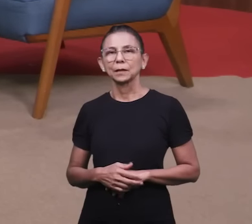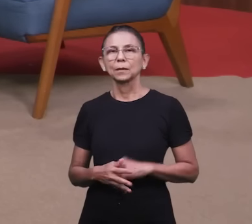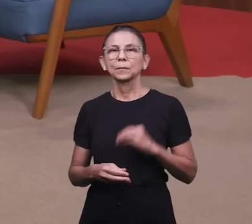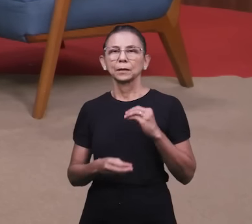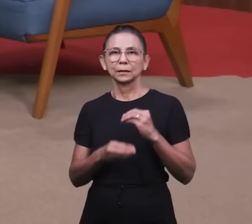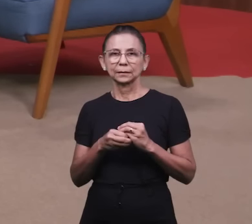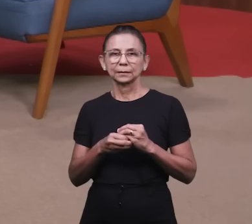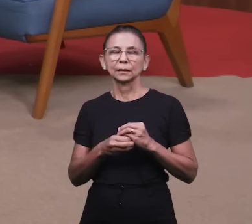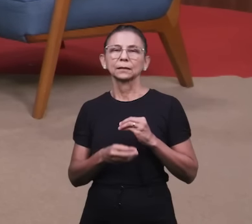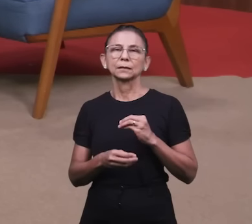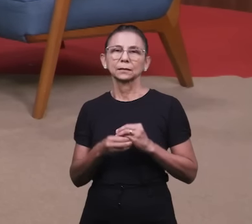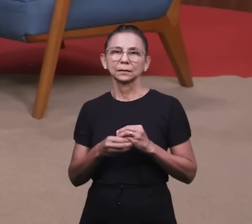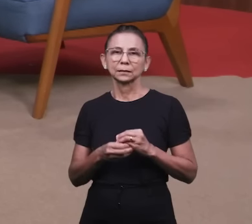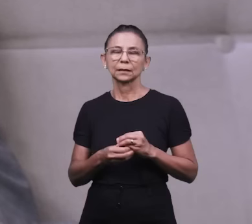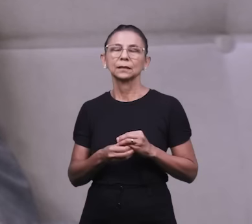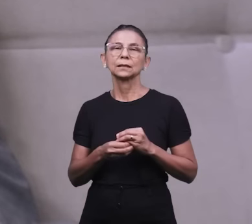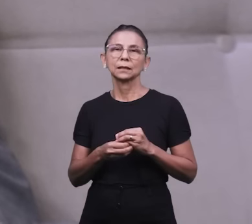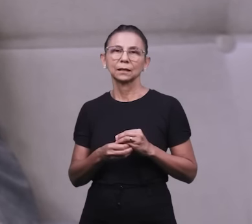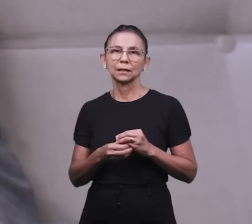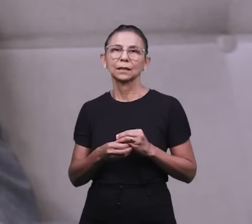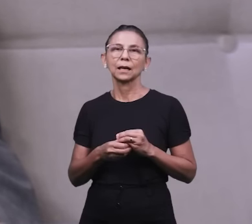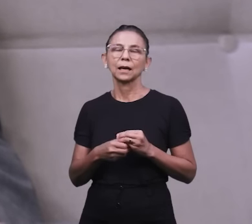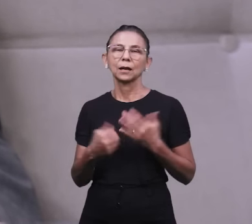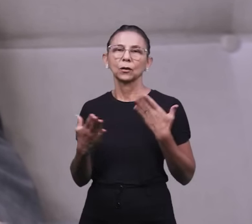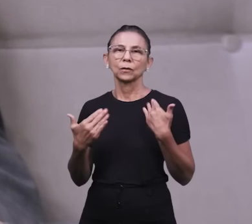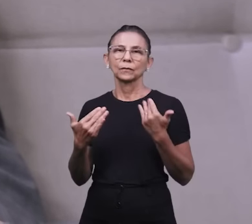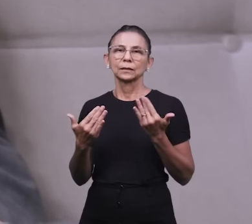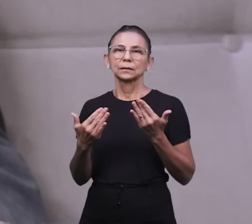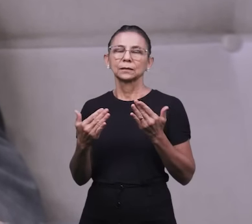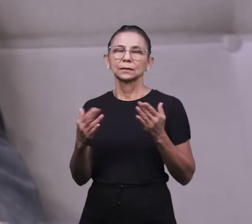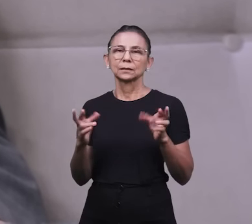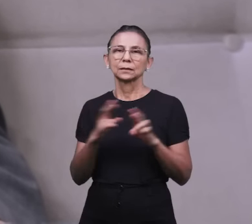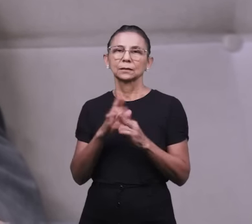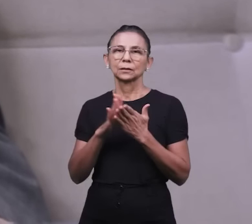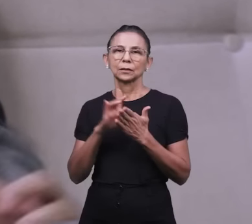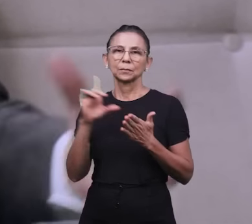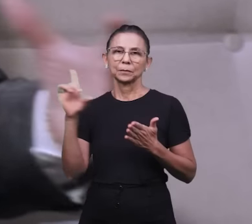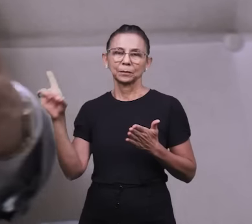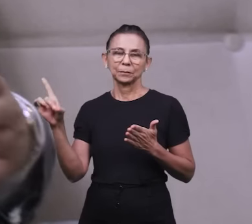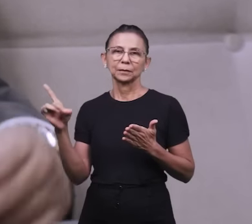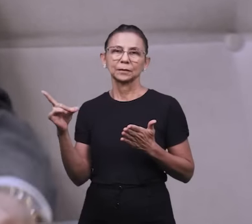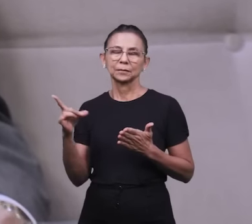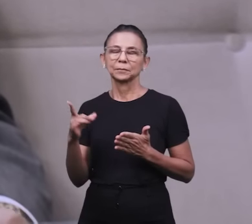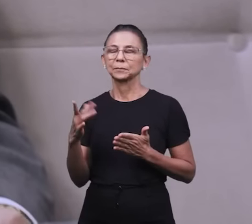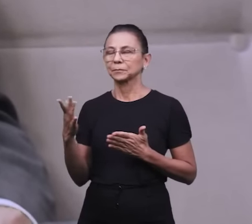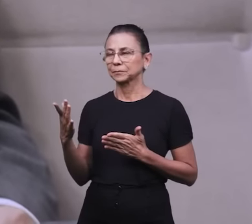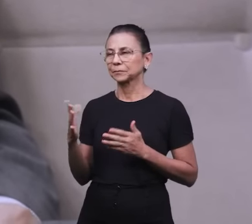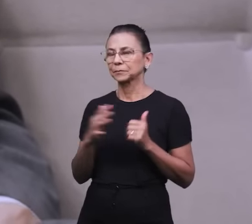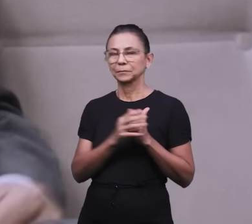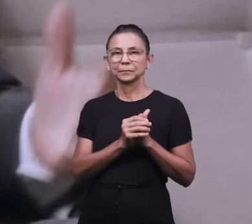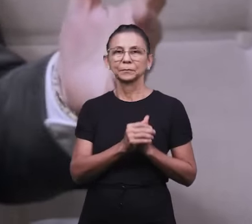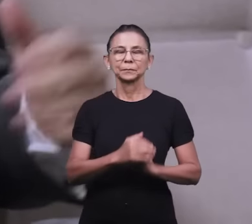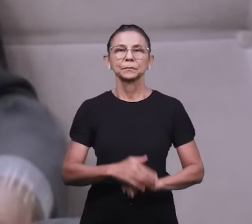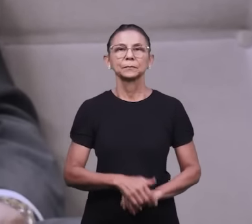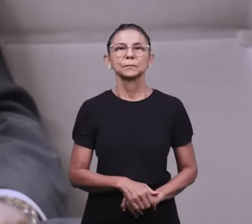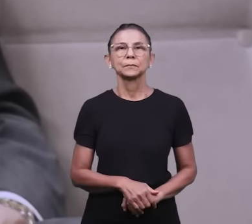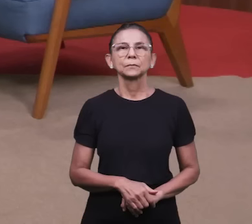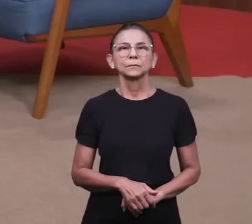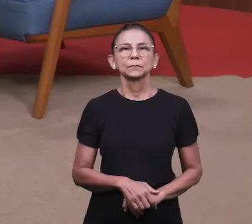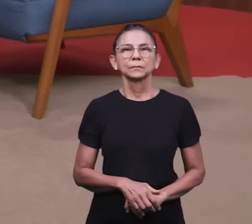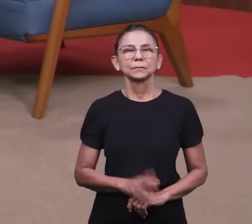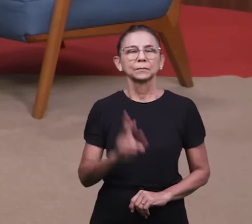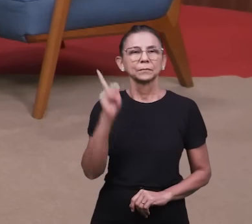edificante a gente conversar sobre as escrituras sobre aquele que nos envolve cada instante